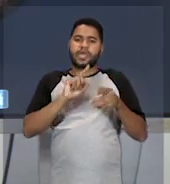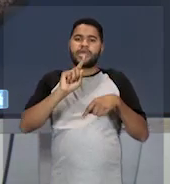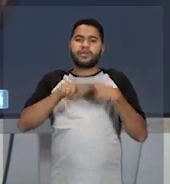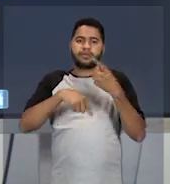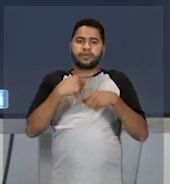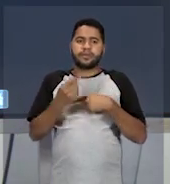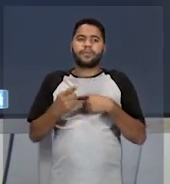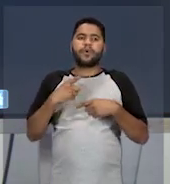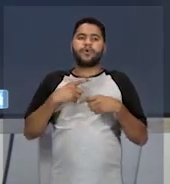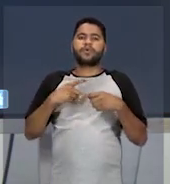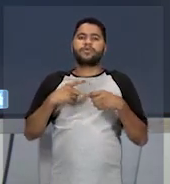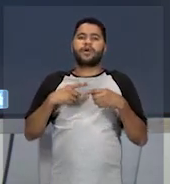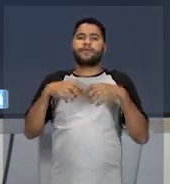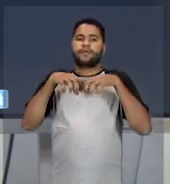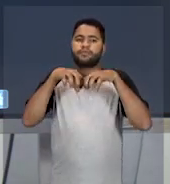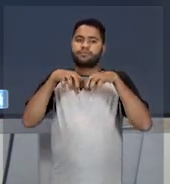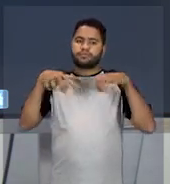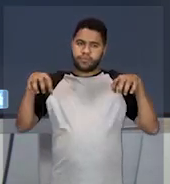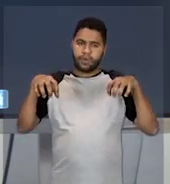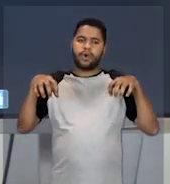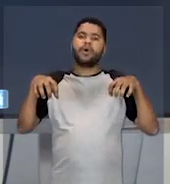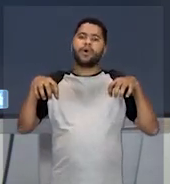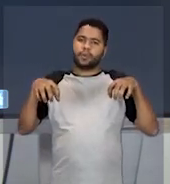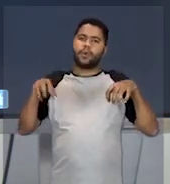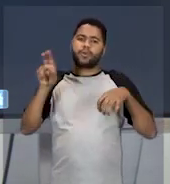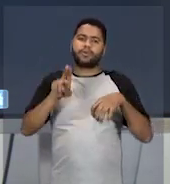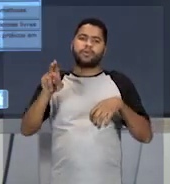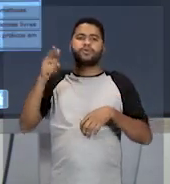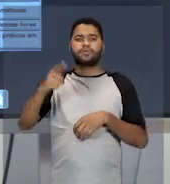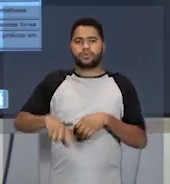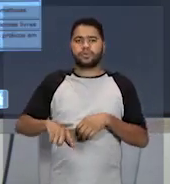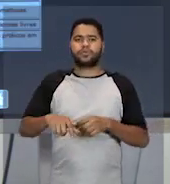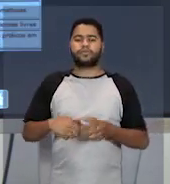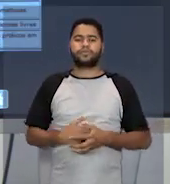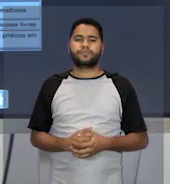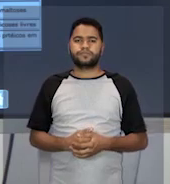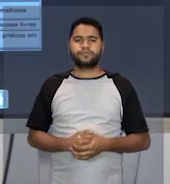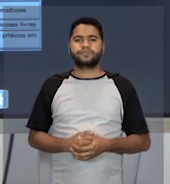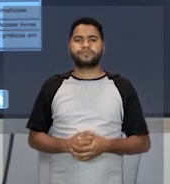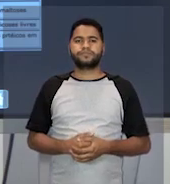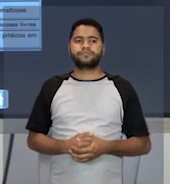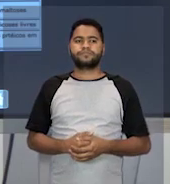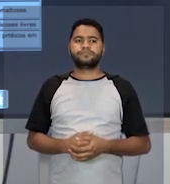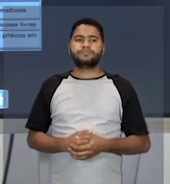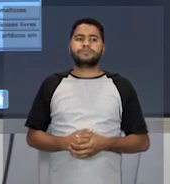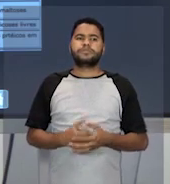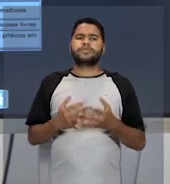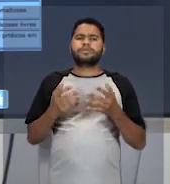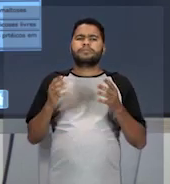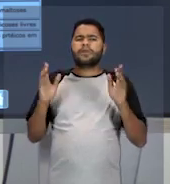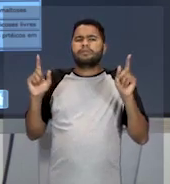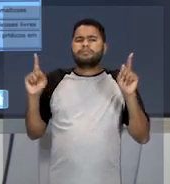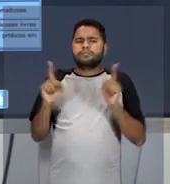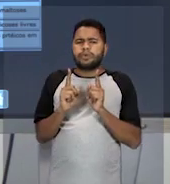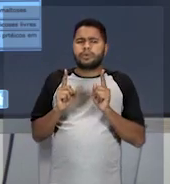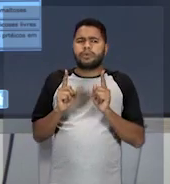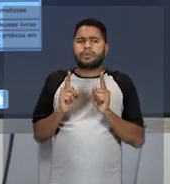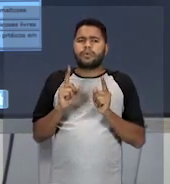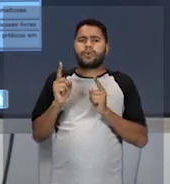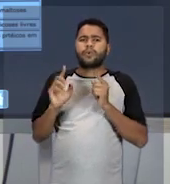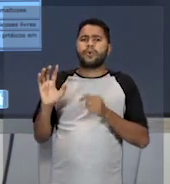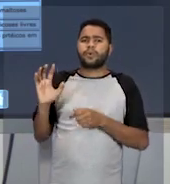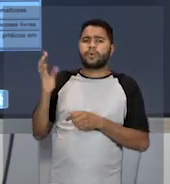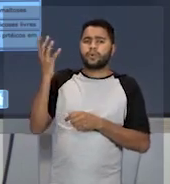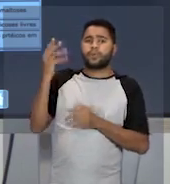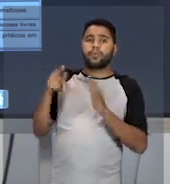a enzima separa e ela pode ser usada novamente e reutilizada. Vou tentar resumir aqui, gente, olha, como acontece a